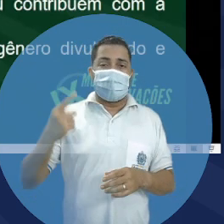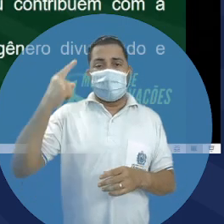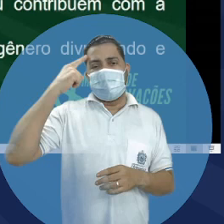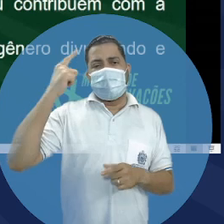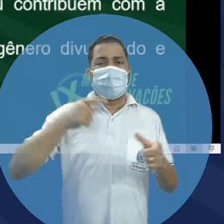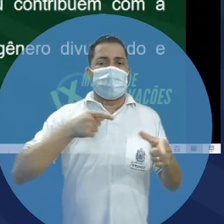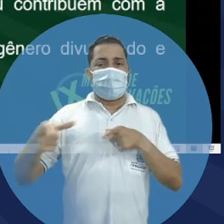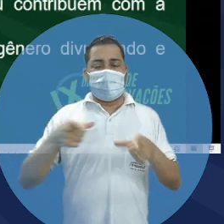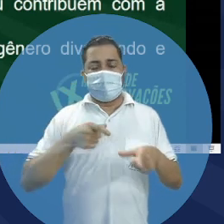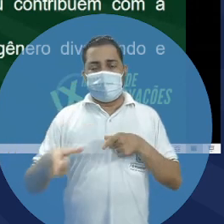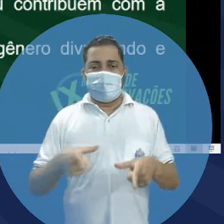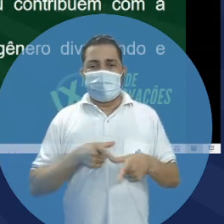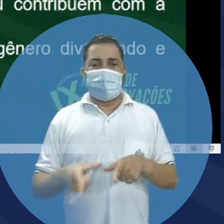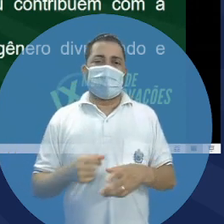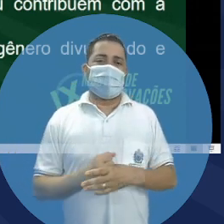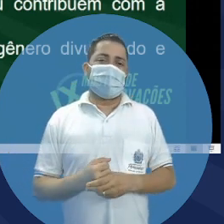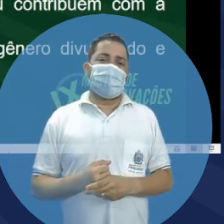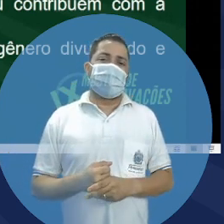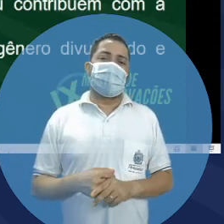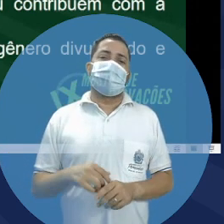através dessas ações, o